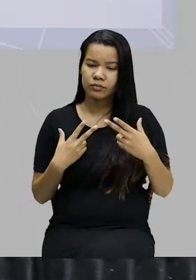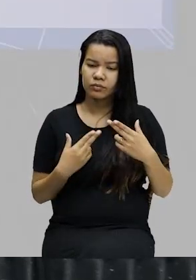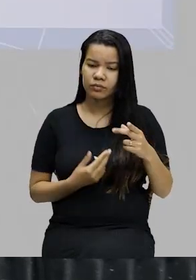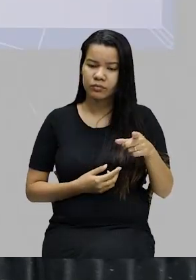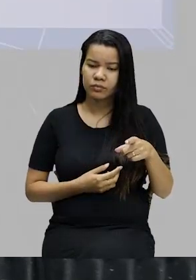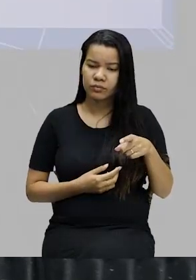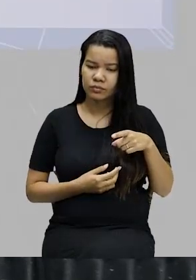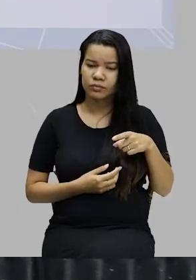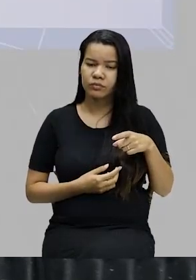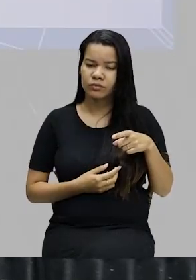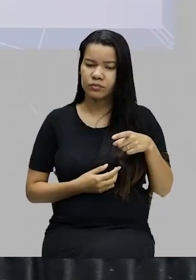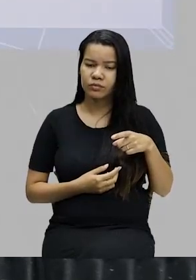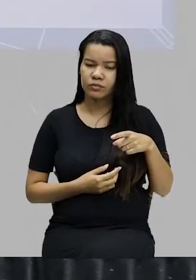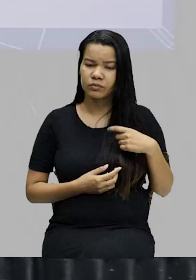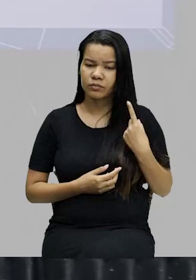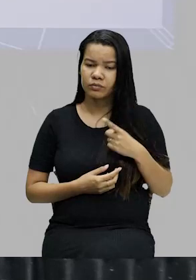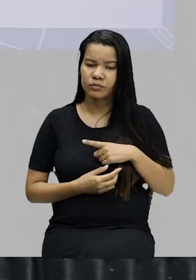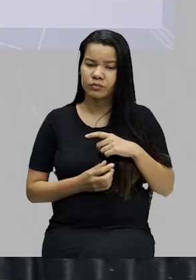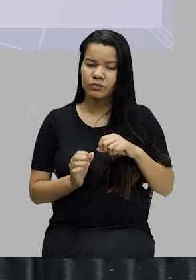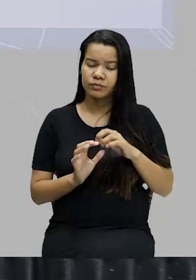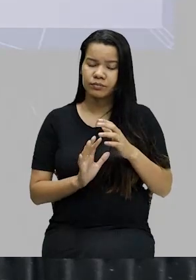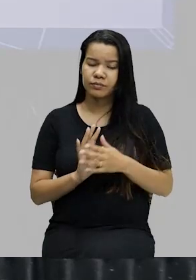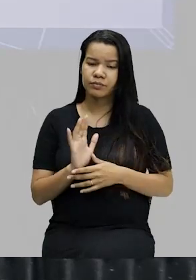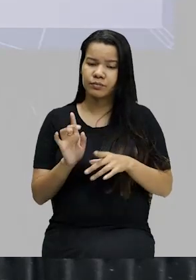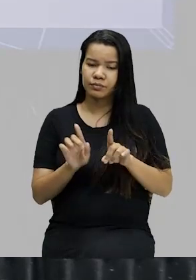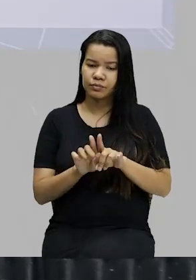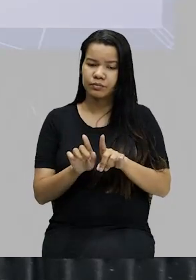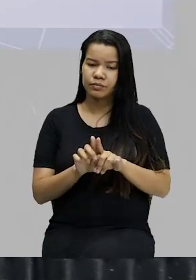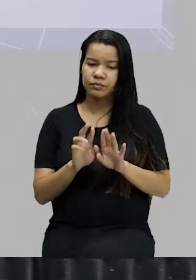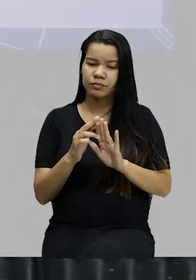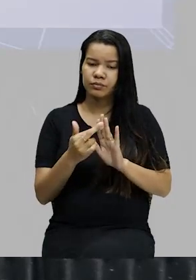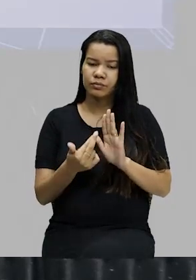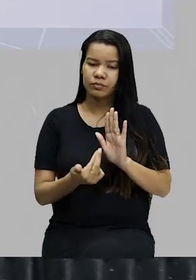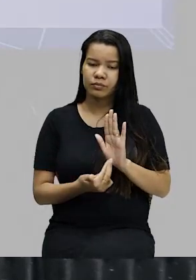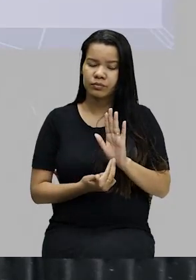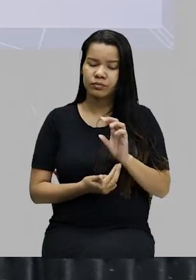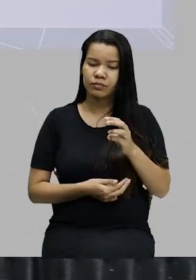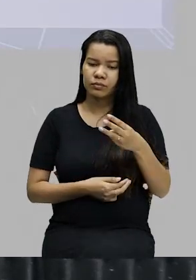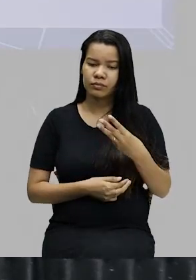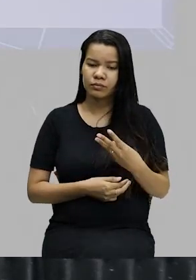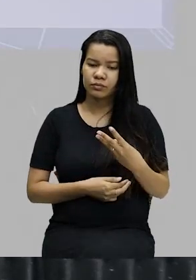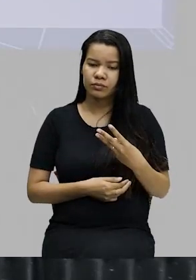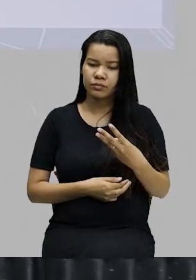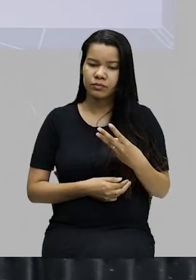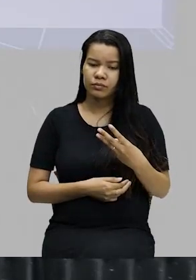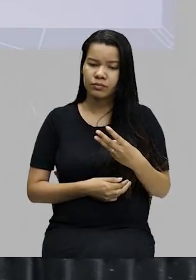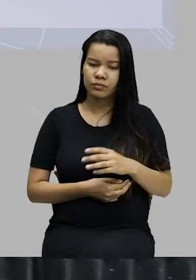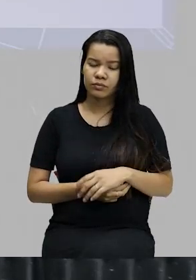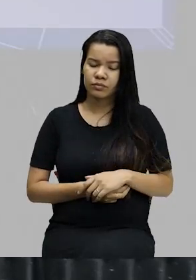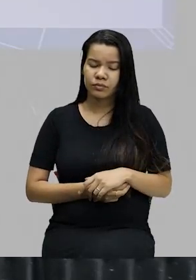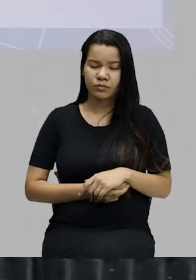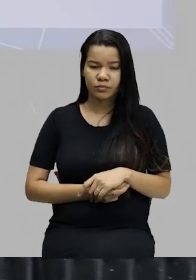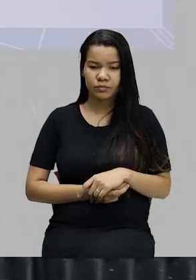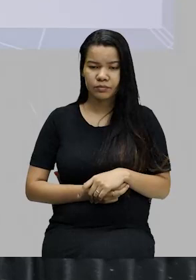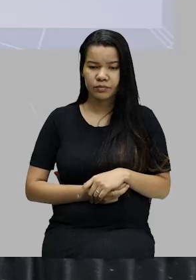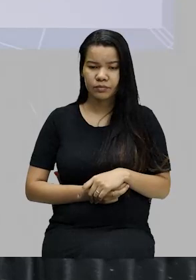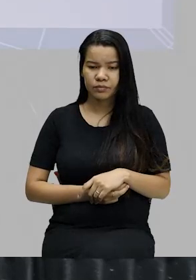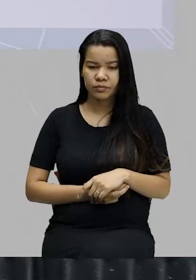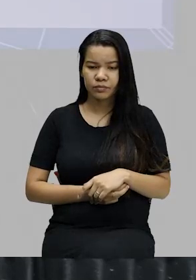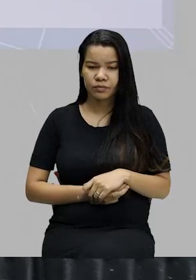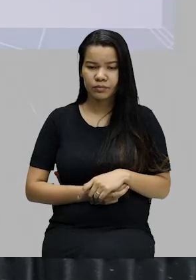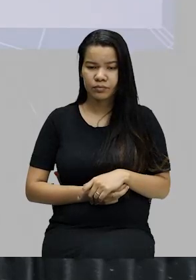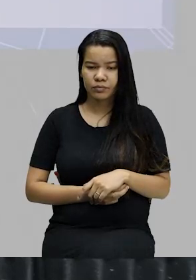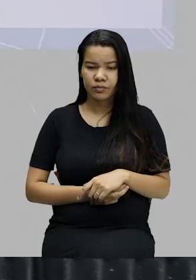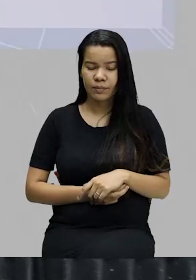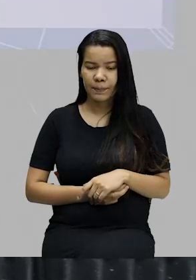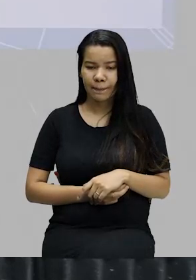gramas, ok? Nós montamos, turminha, uma regra de 3. Observe aqui na tela. Montamos uma regra de 3. Aí, vamos